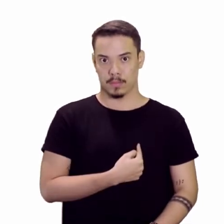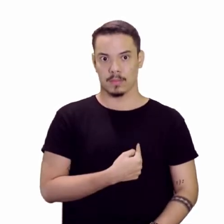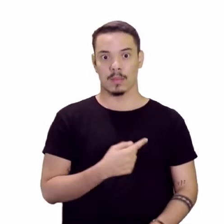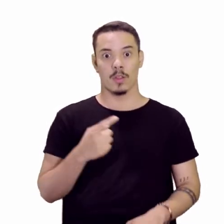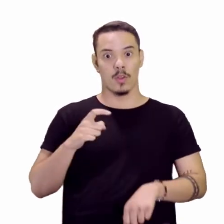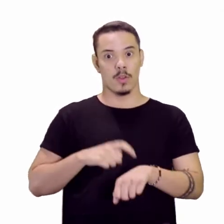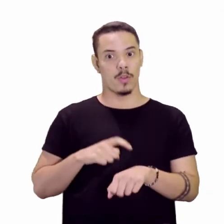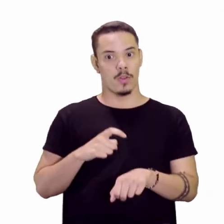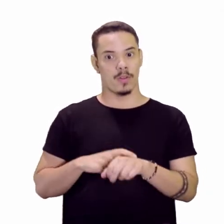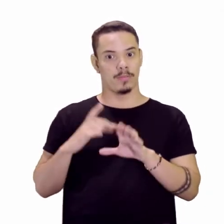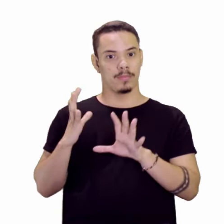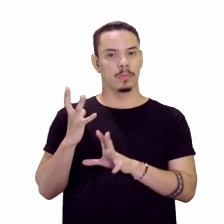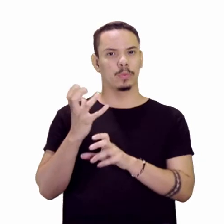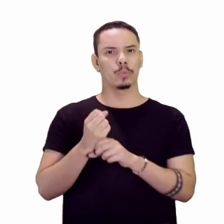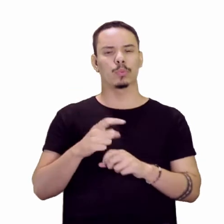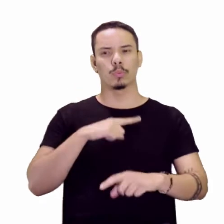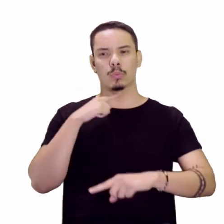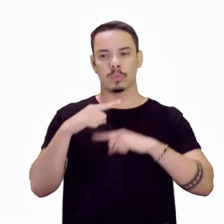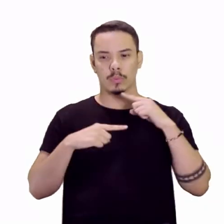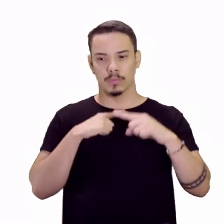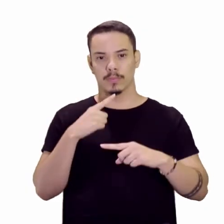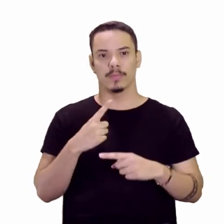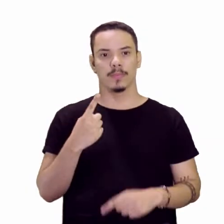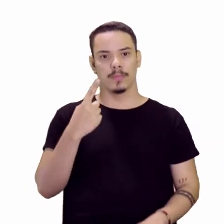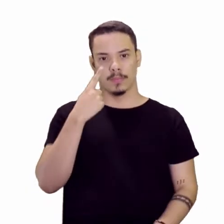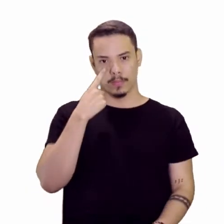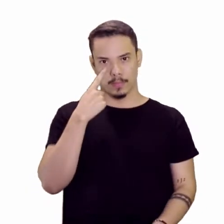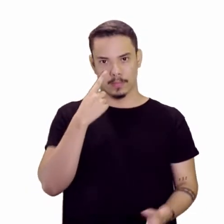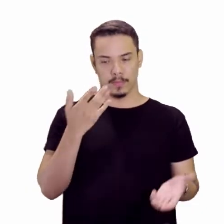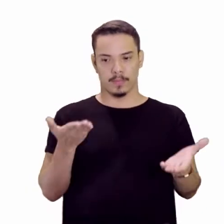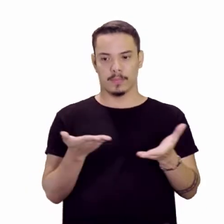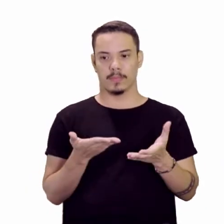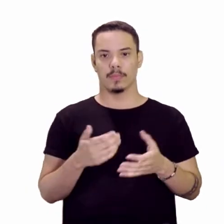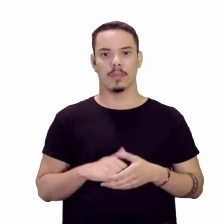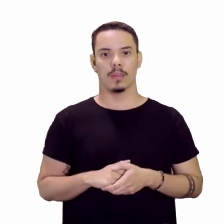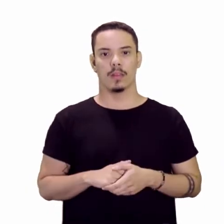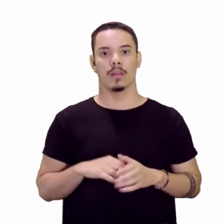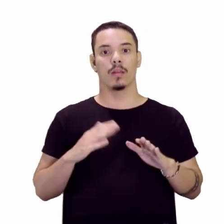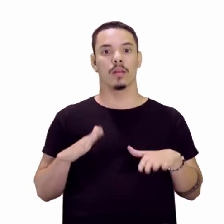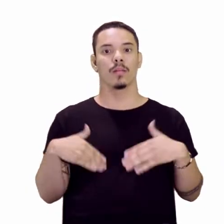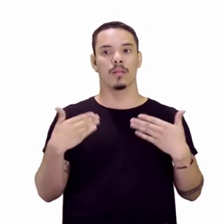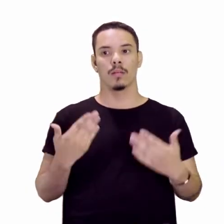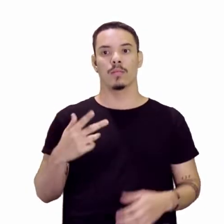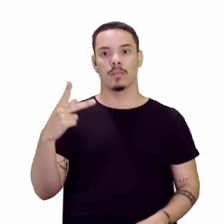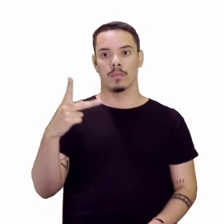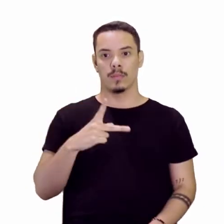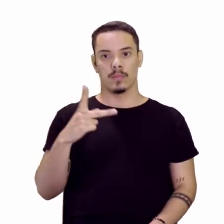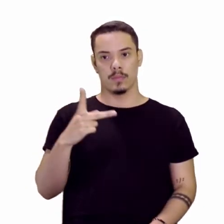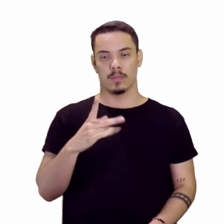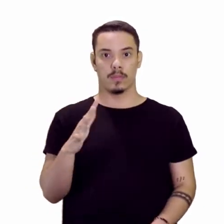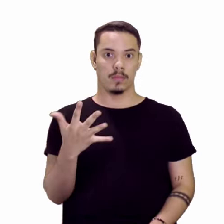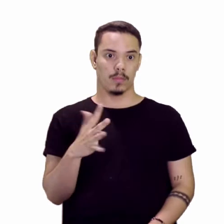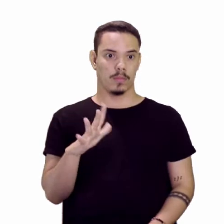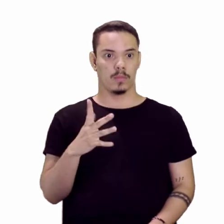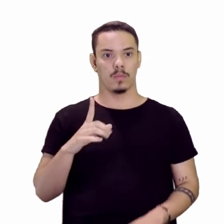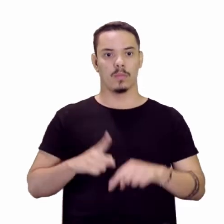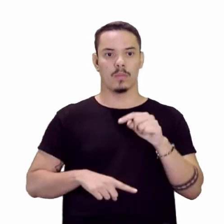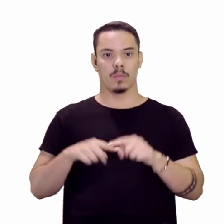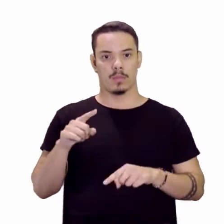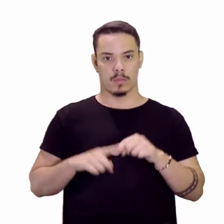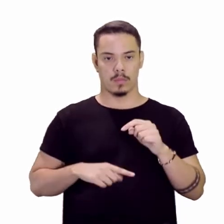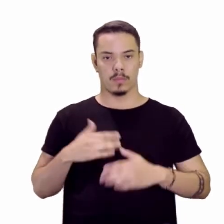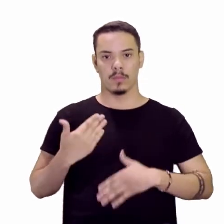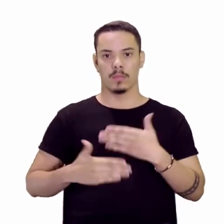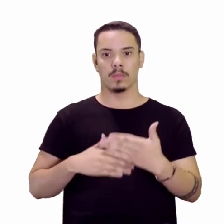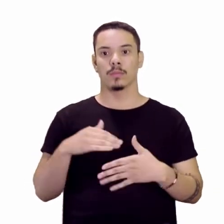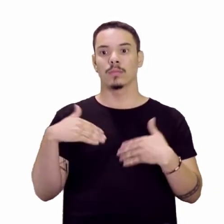de recuperar, alguma dúvida, nós vamos verificar, olha só ali, ó. Qual a potência média que um corpo desenvolve